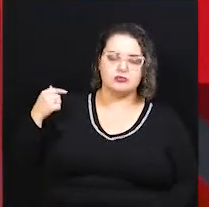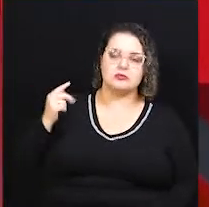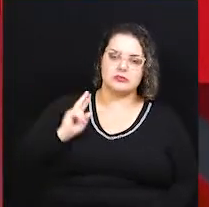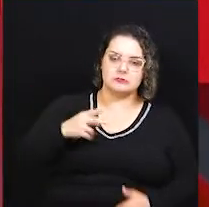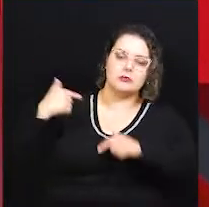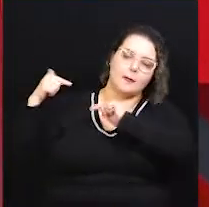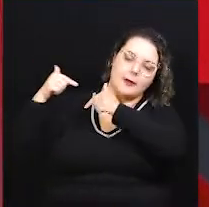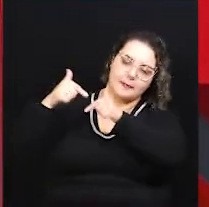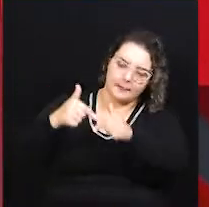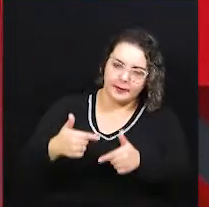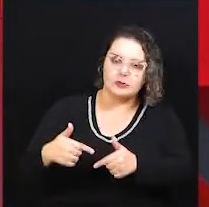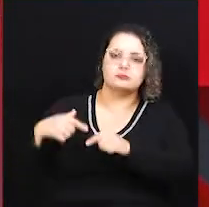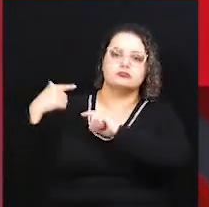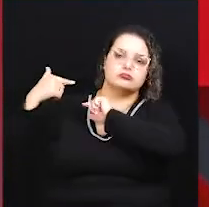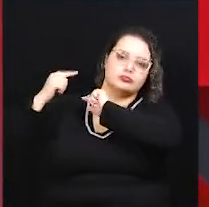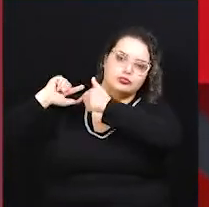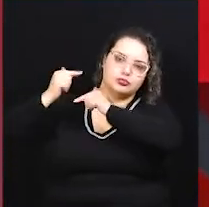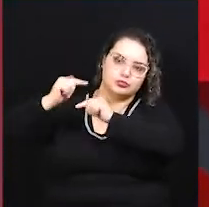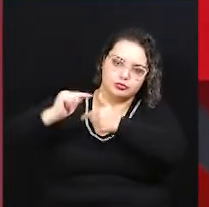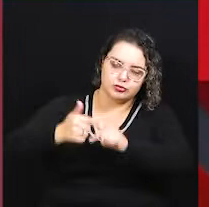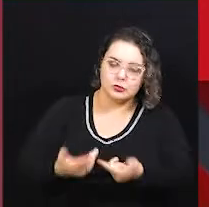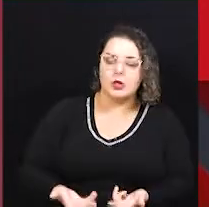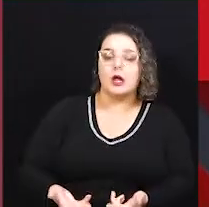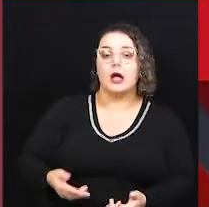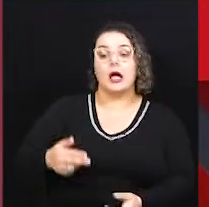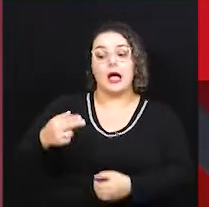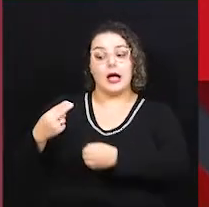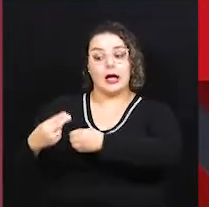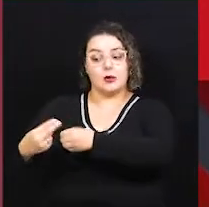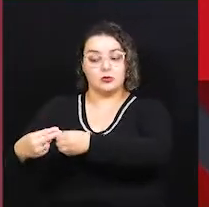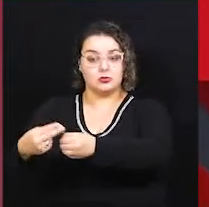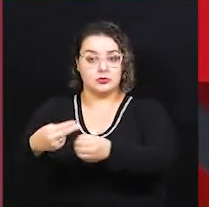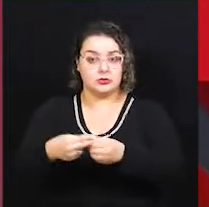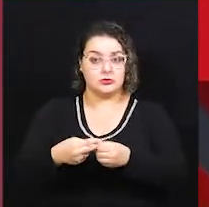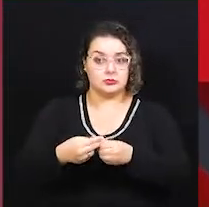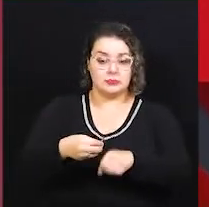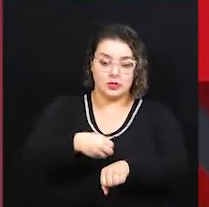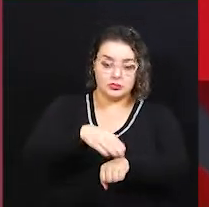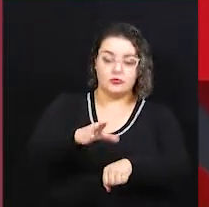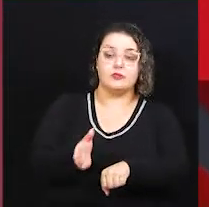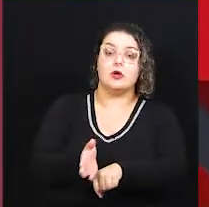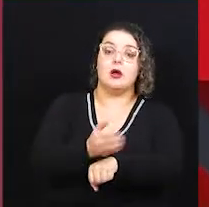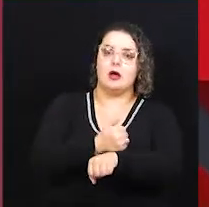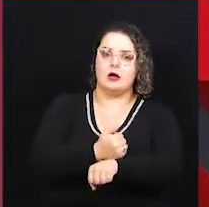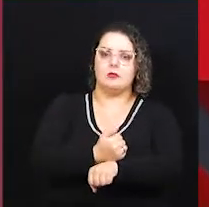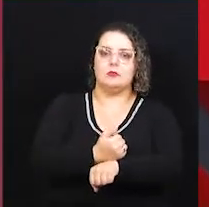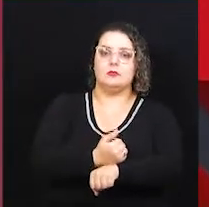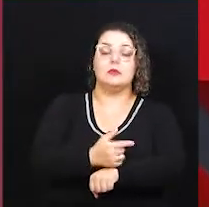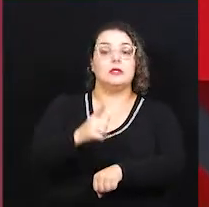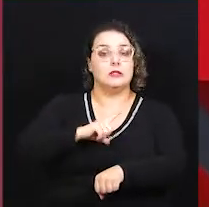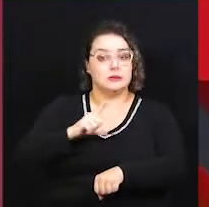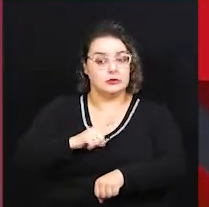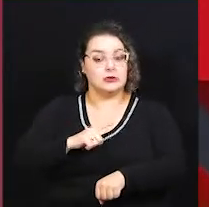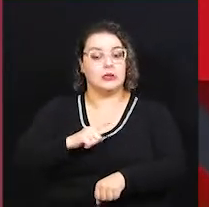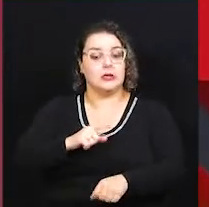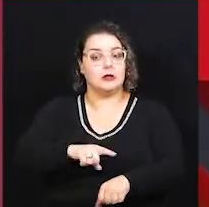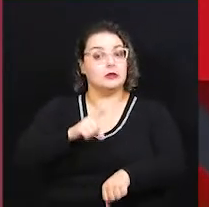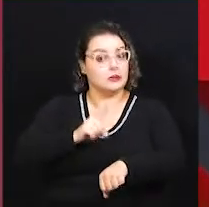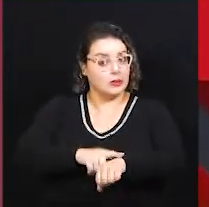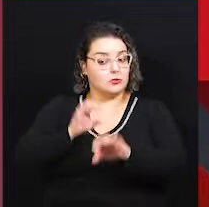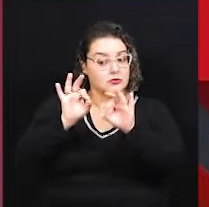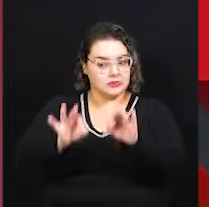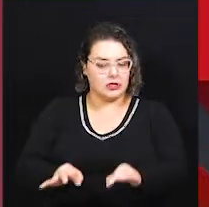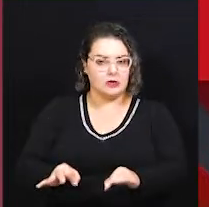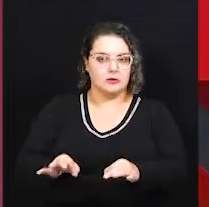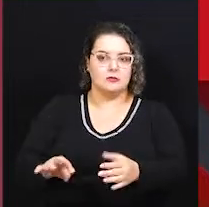obras para se preparar, a Unicamp, ela divulga com antecedência essas obras, para que dê tempo para o aluno,